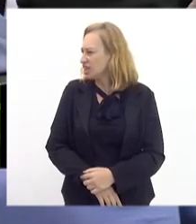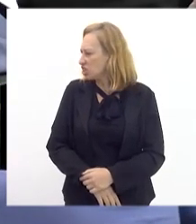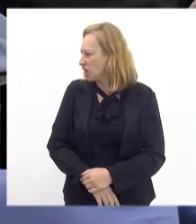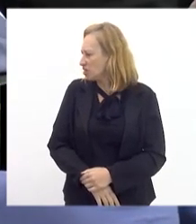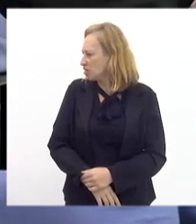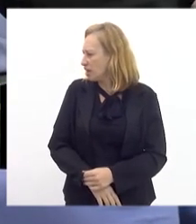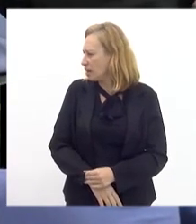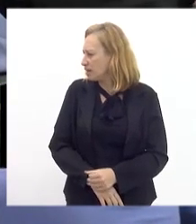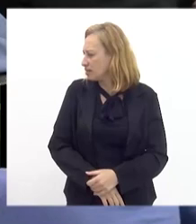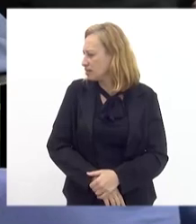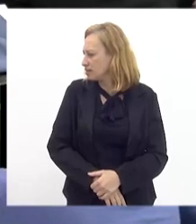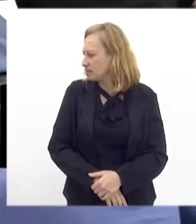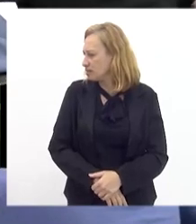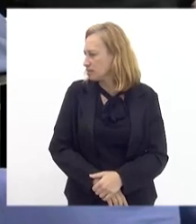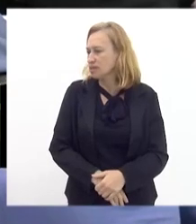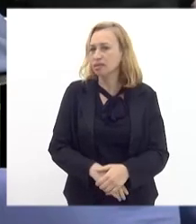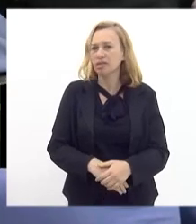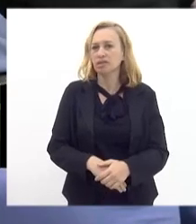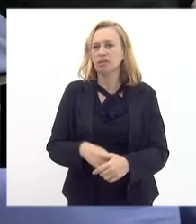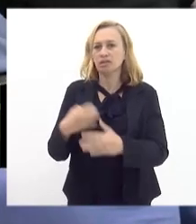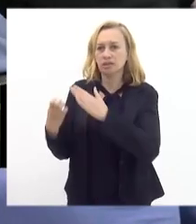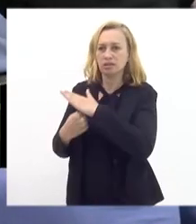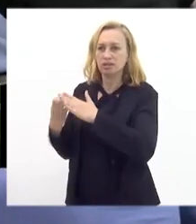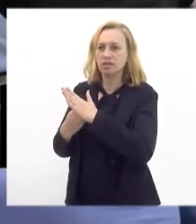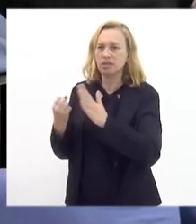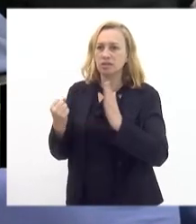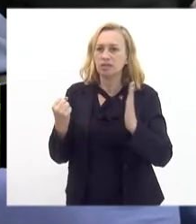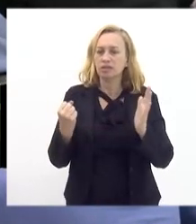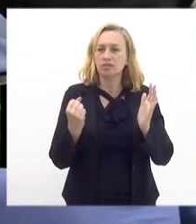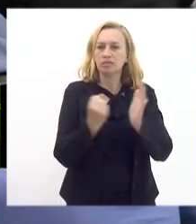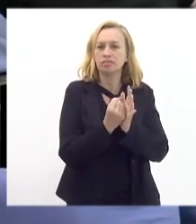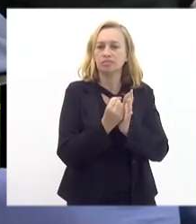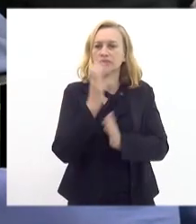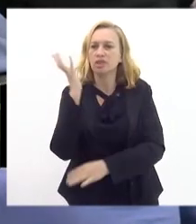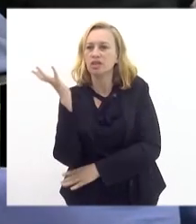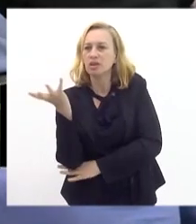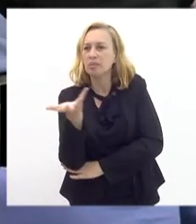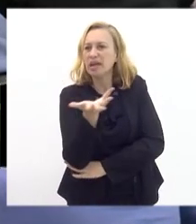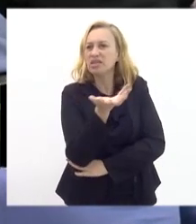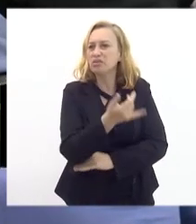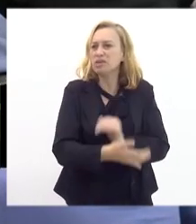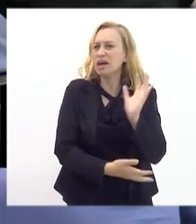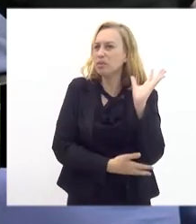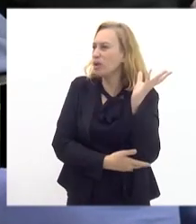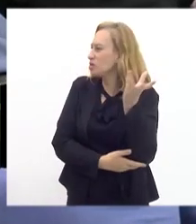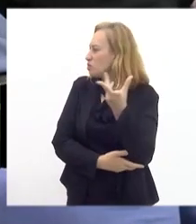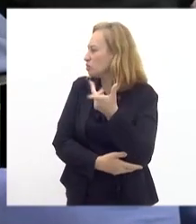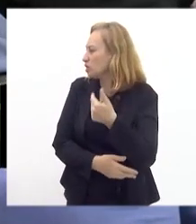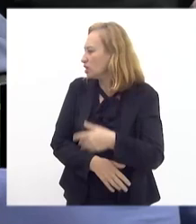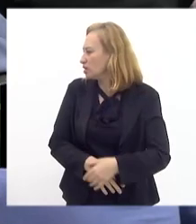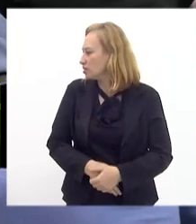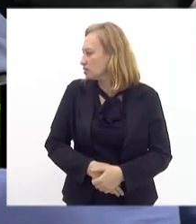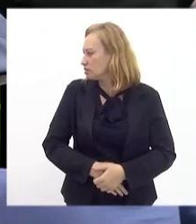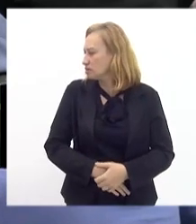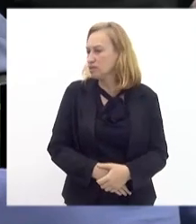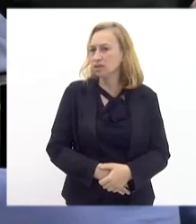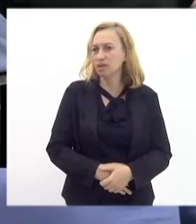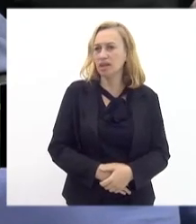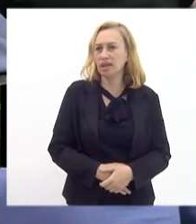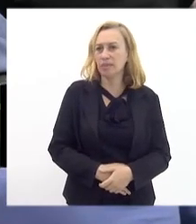a empresa já apresentou em né e o estudo de impacto ambiental já tem o nariz então